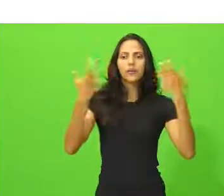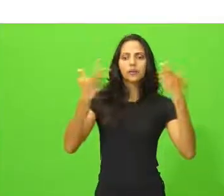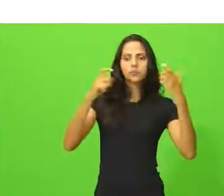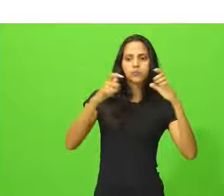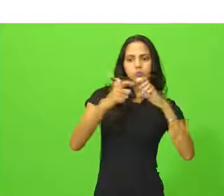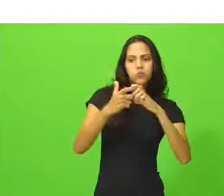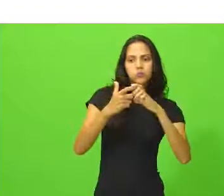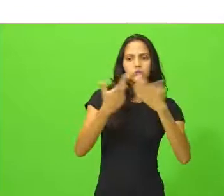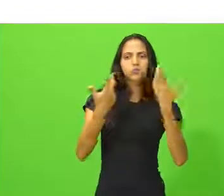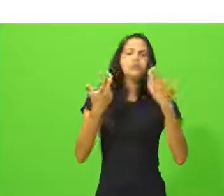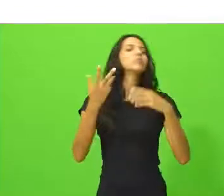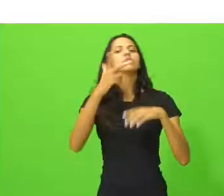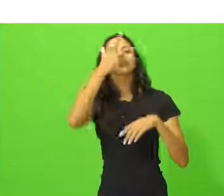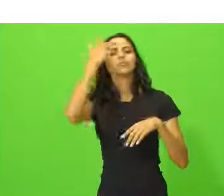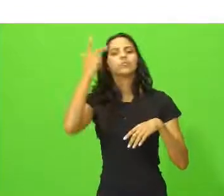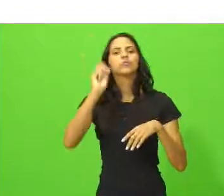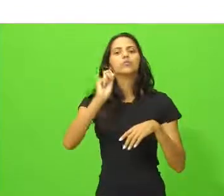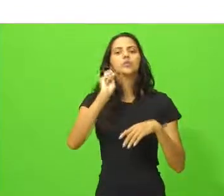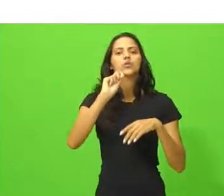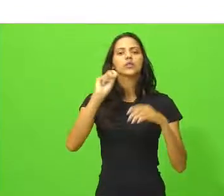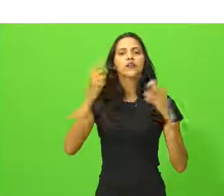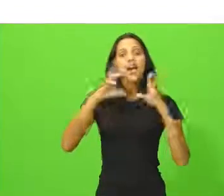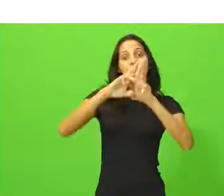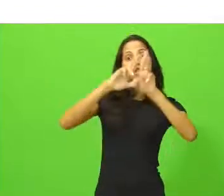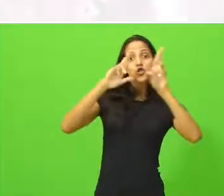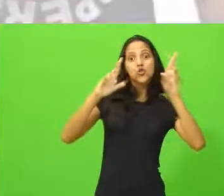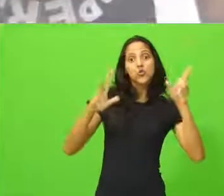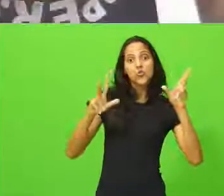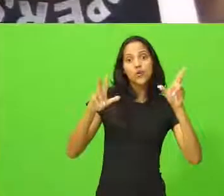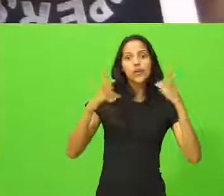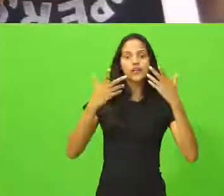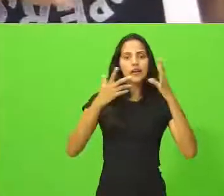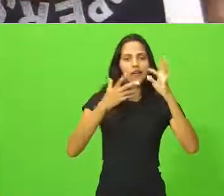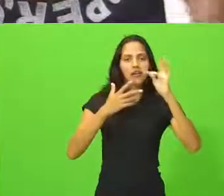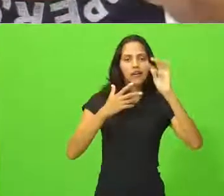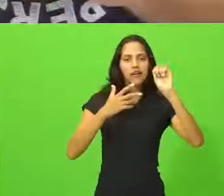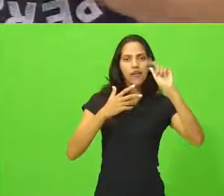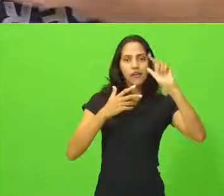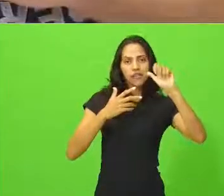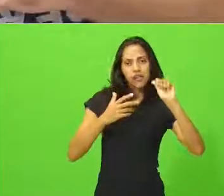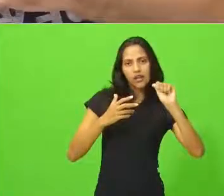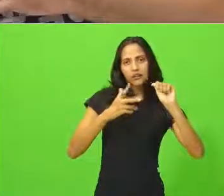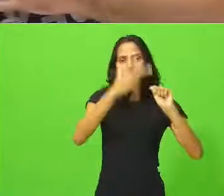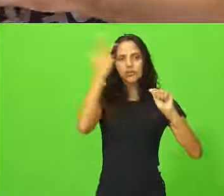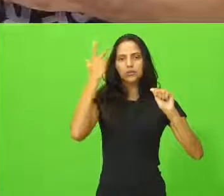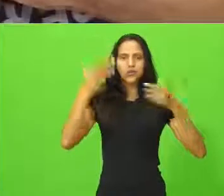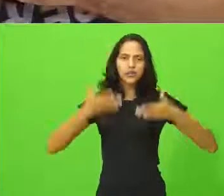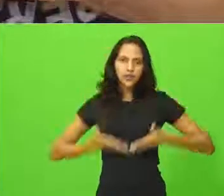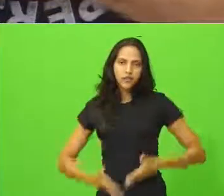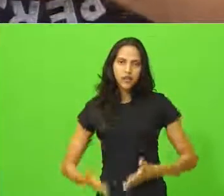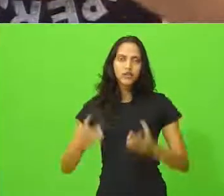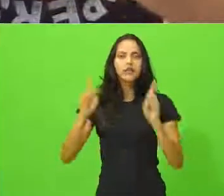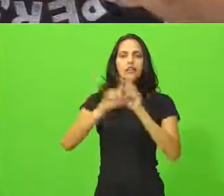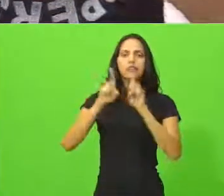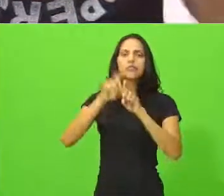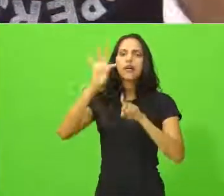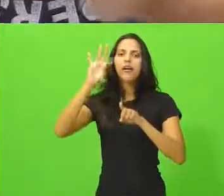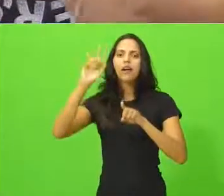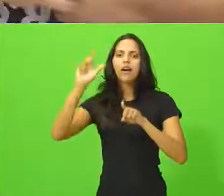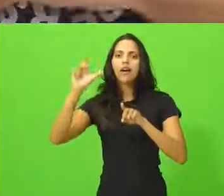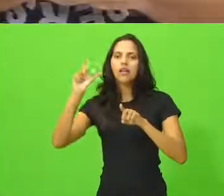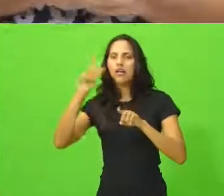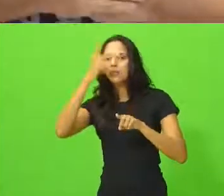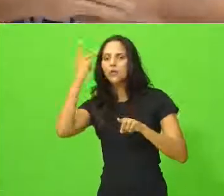crescimento vegetativo, que é, portanto, a diferença entre as taxas de natalidade e as taxas de